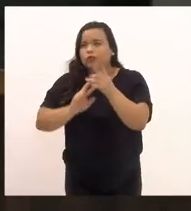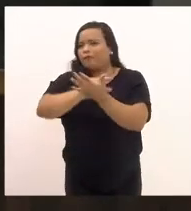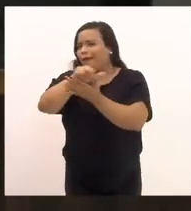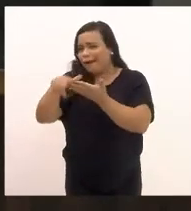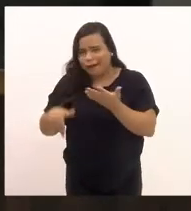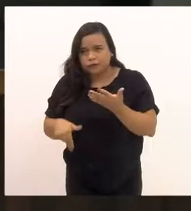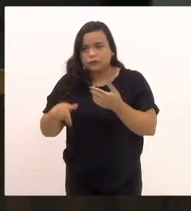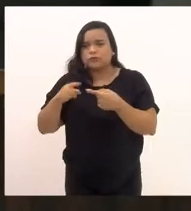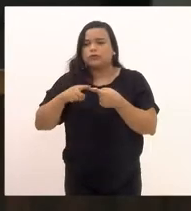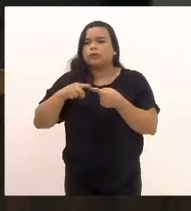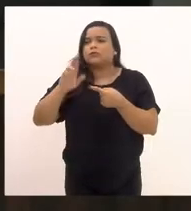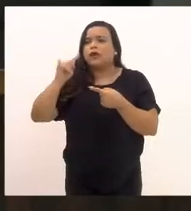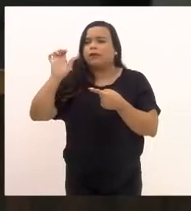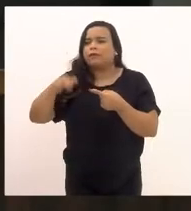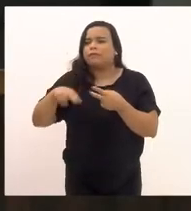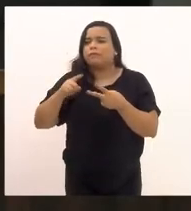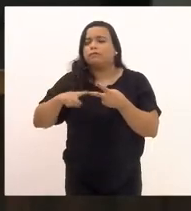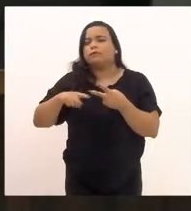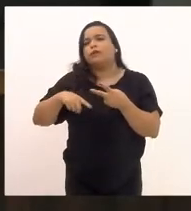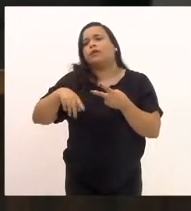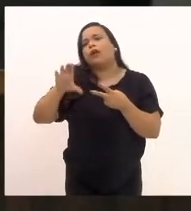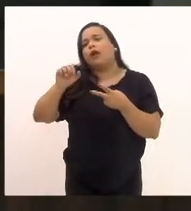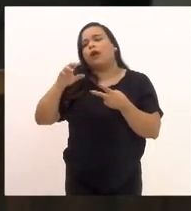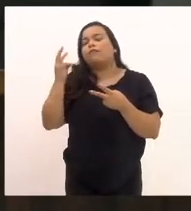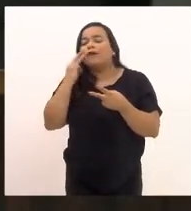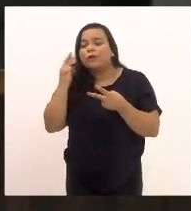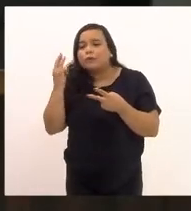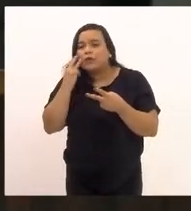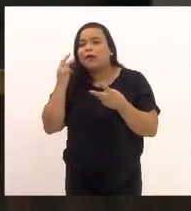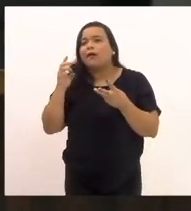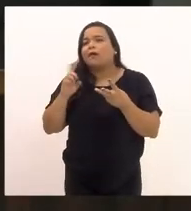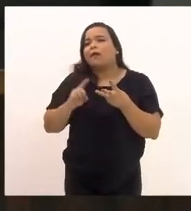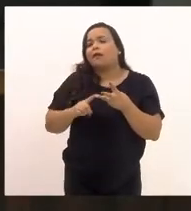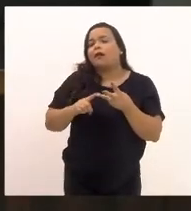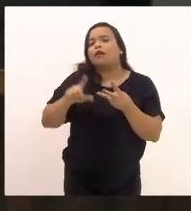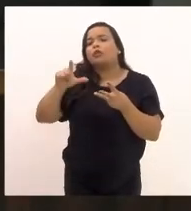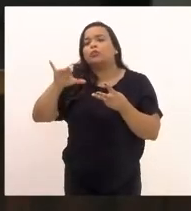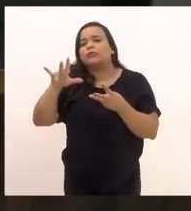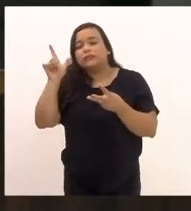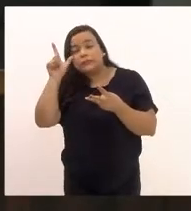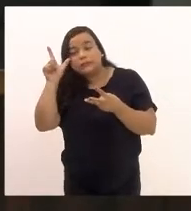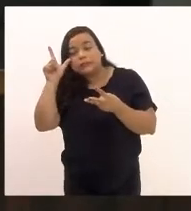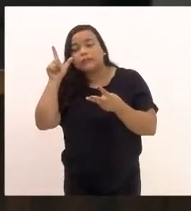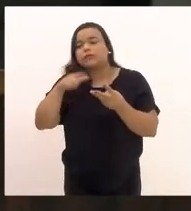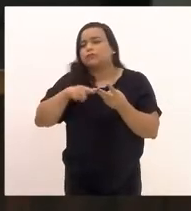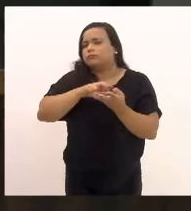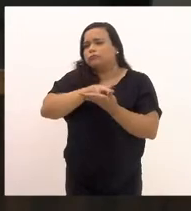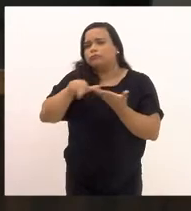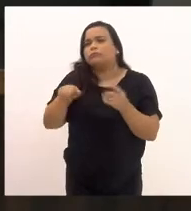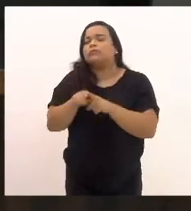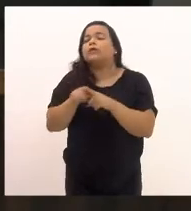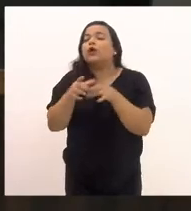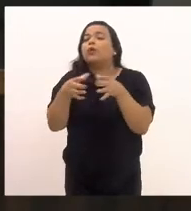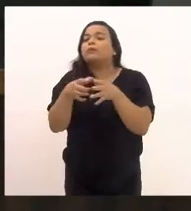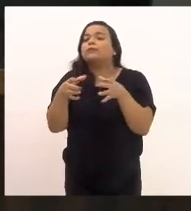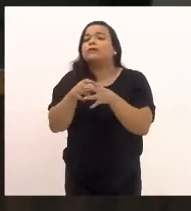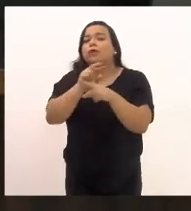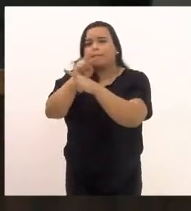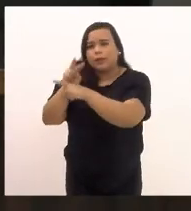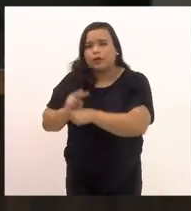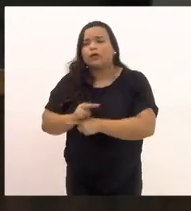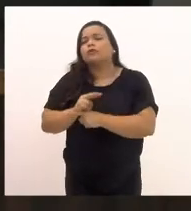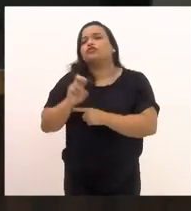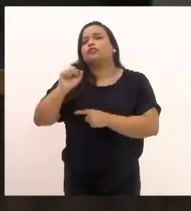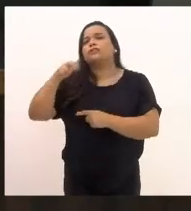Carneiro, Carlos Macedo e Rodrigo Bacelar. Pendendo de pareceres das comissões, Constituição e Justiça, Defesa do Ambiente, Saneamento